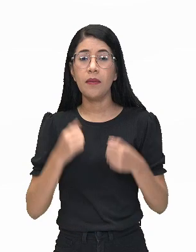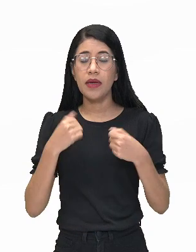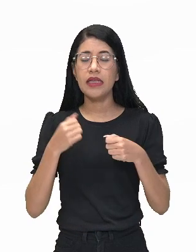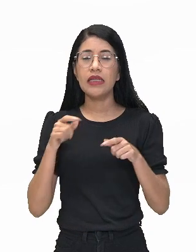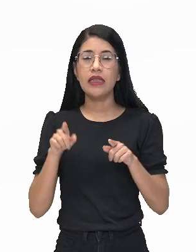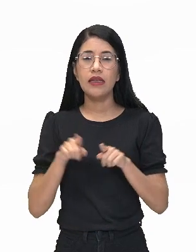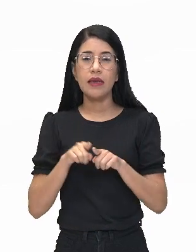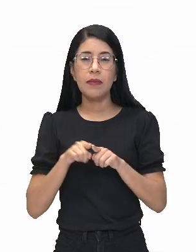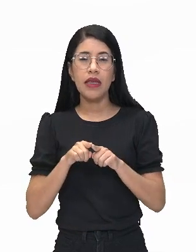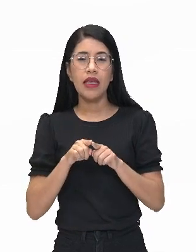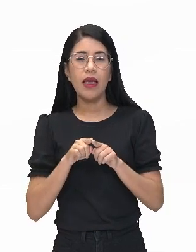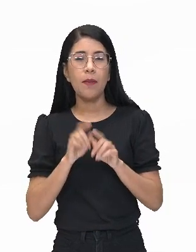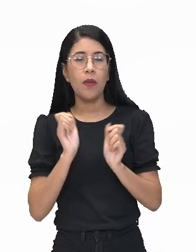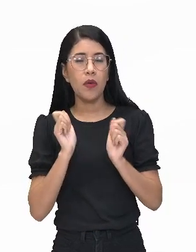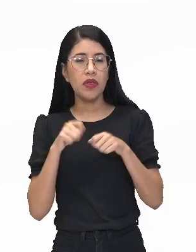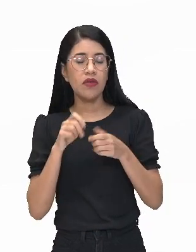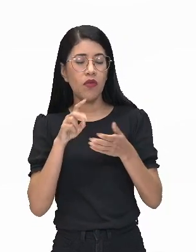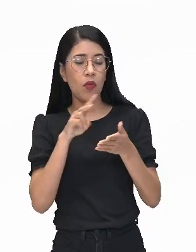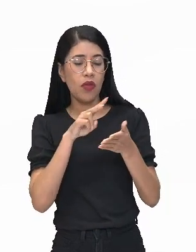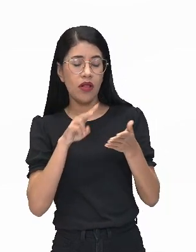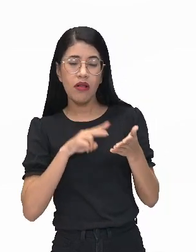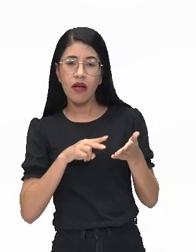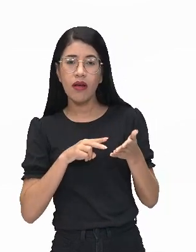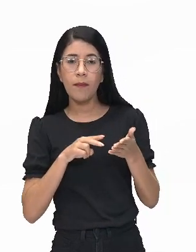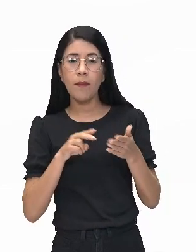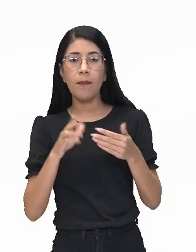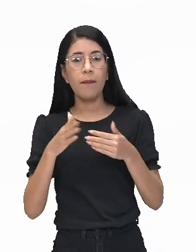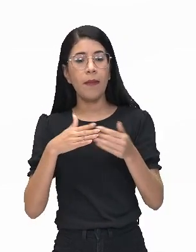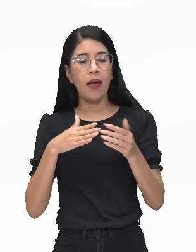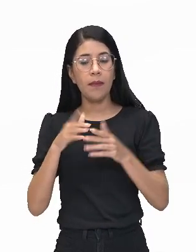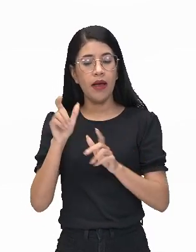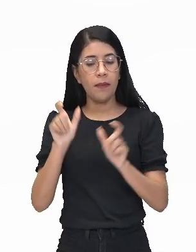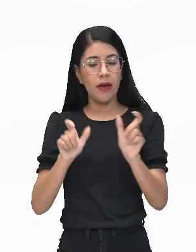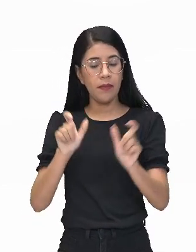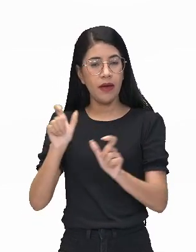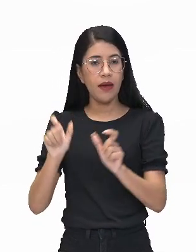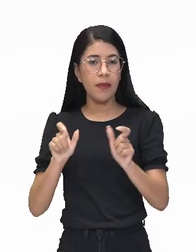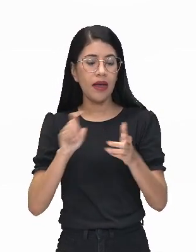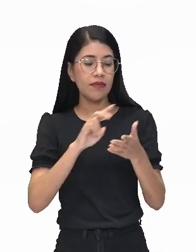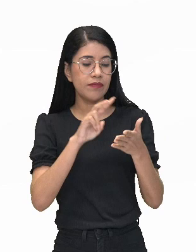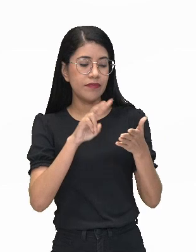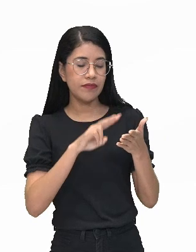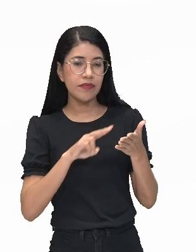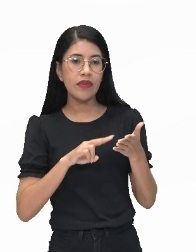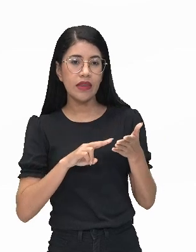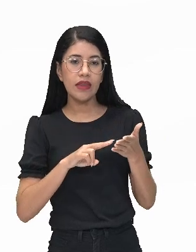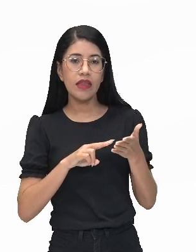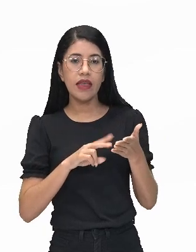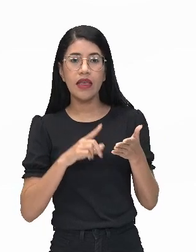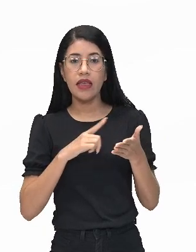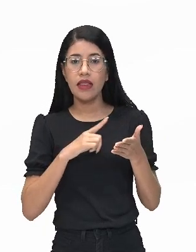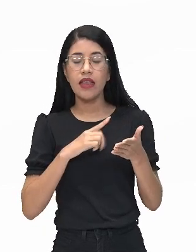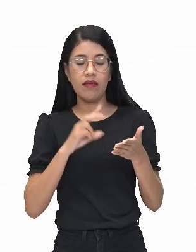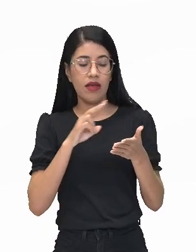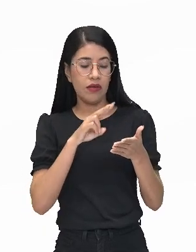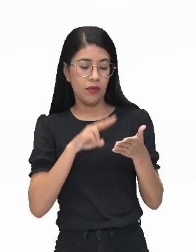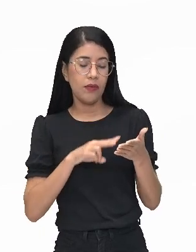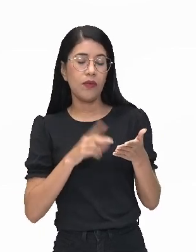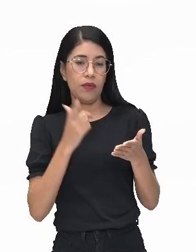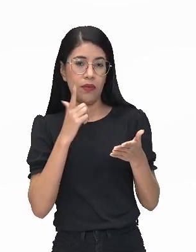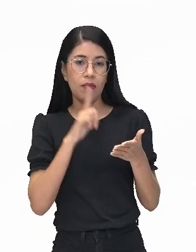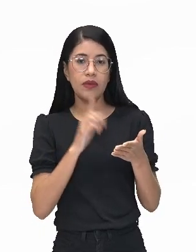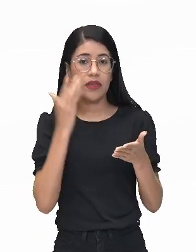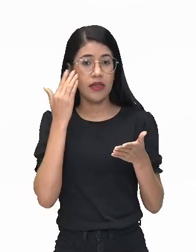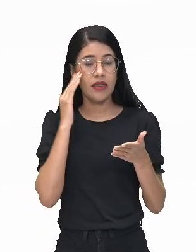legível para qualquer pessoa que tiver esse mapa, que receber esse mapa em mãos, ele